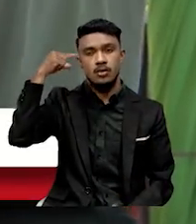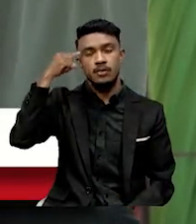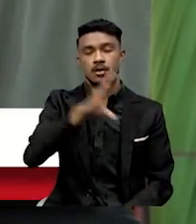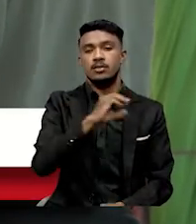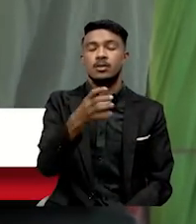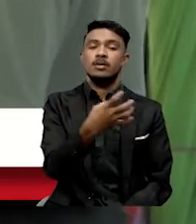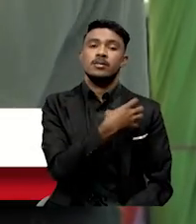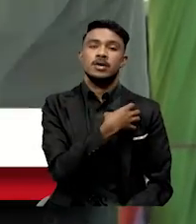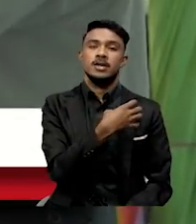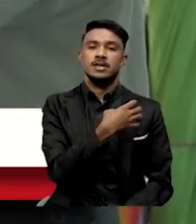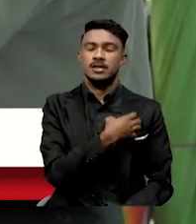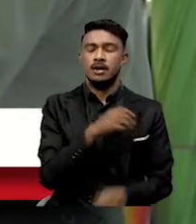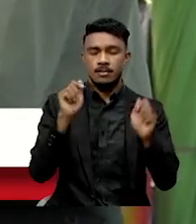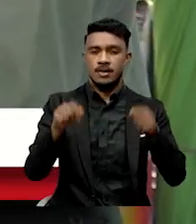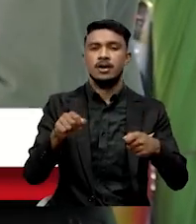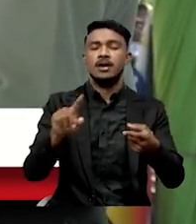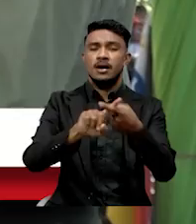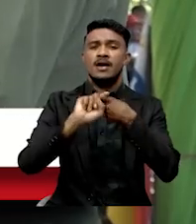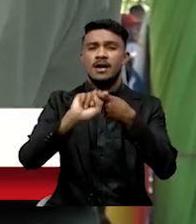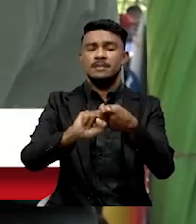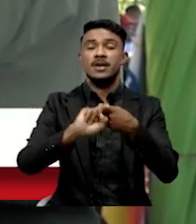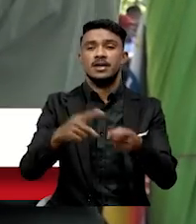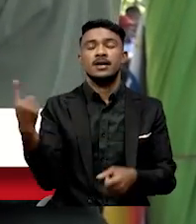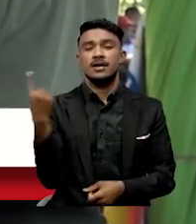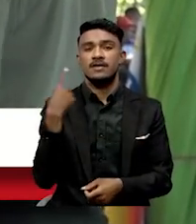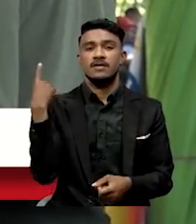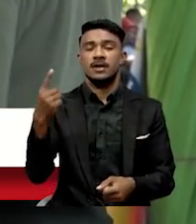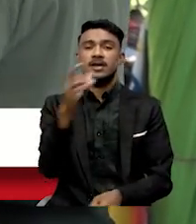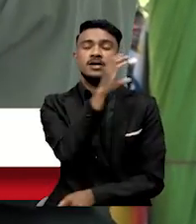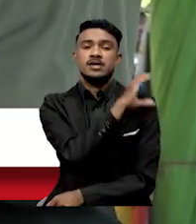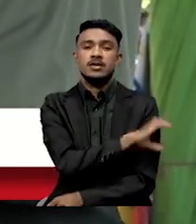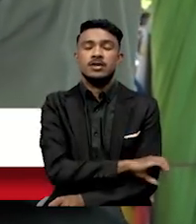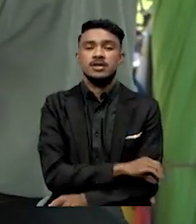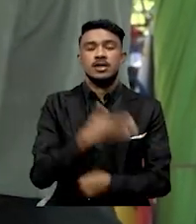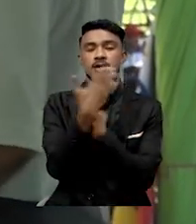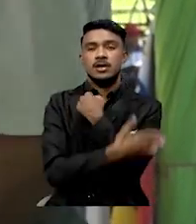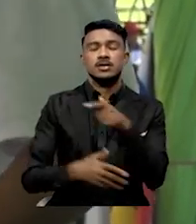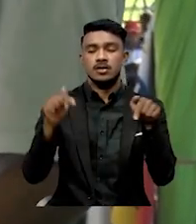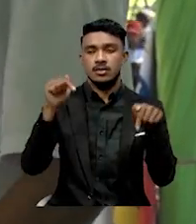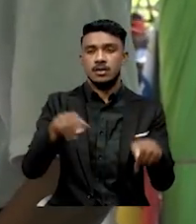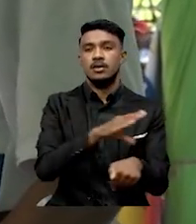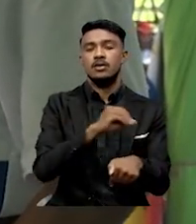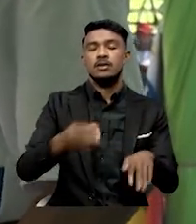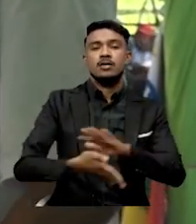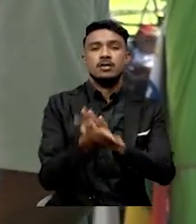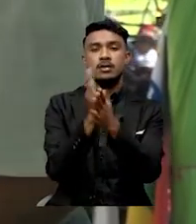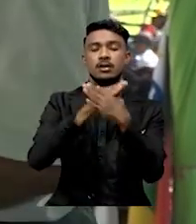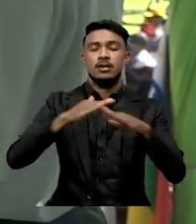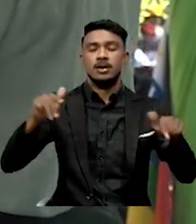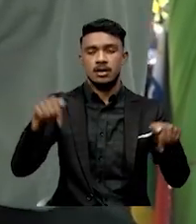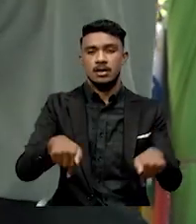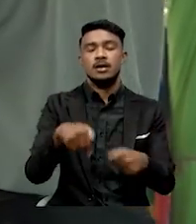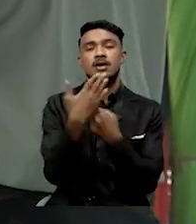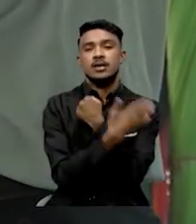polícia, para a mente de lutar, segurança e a raiva de laran, a mente de lutar, dame a raiva de laran, e